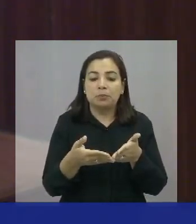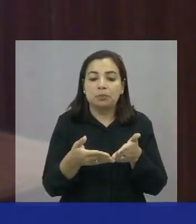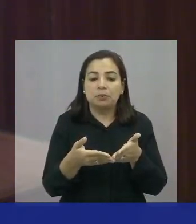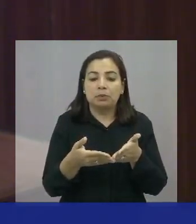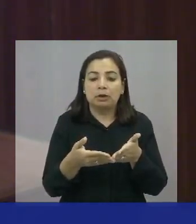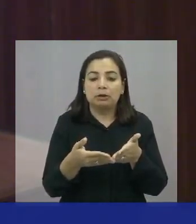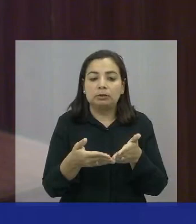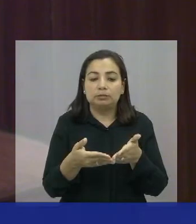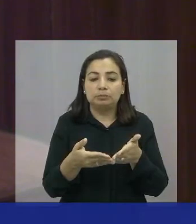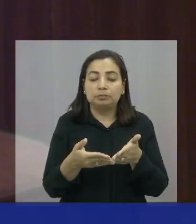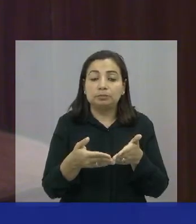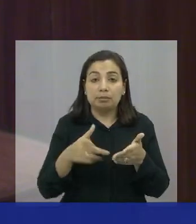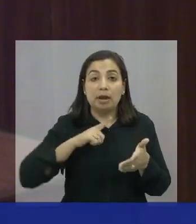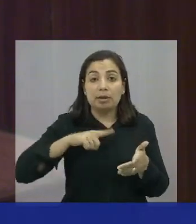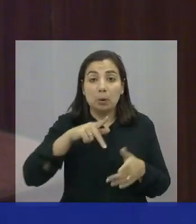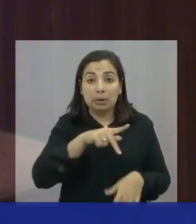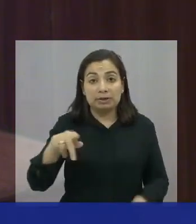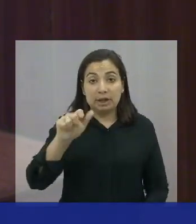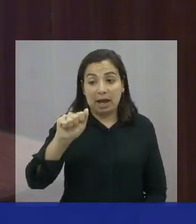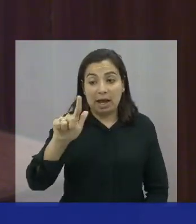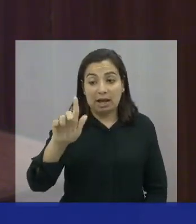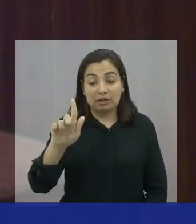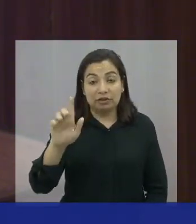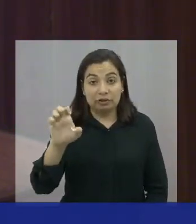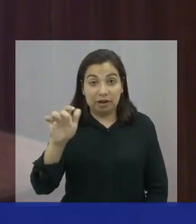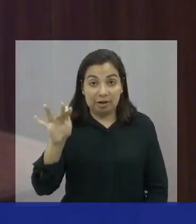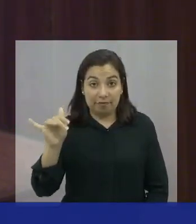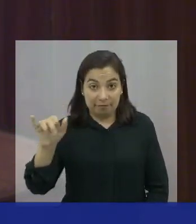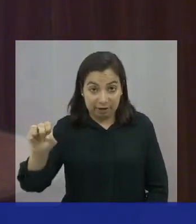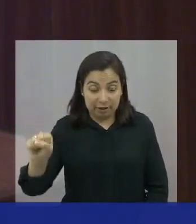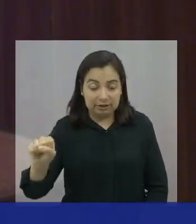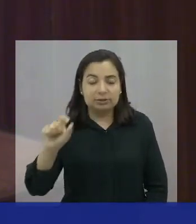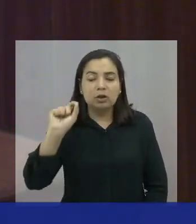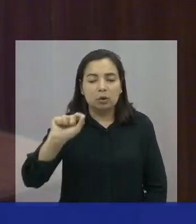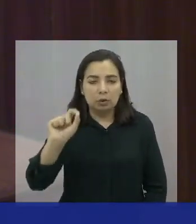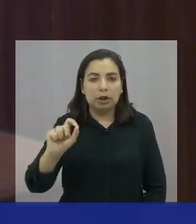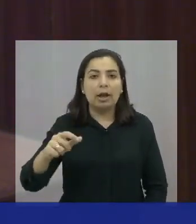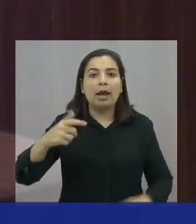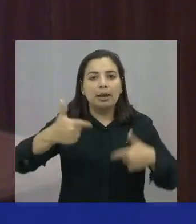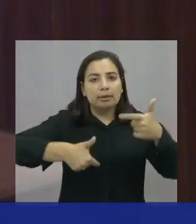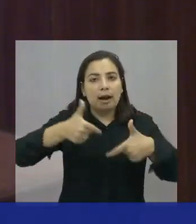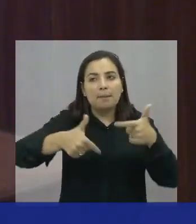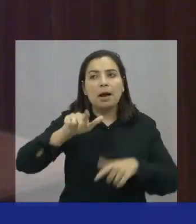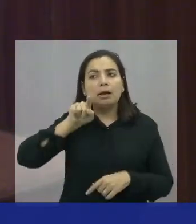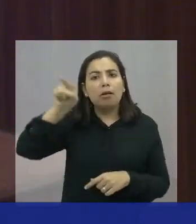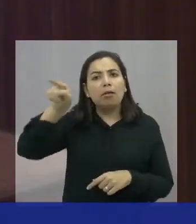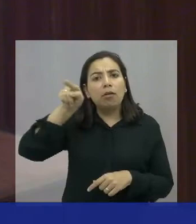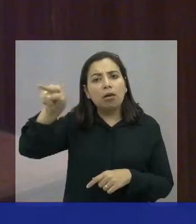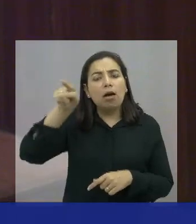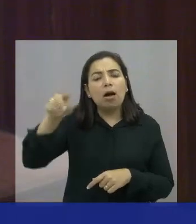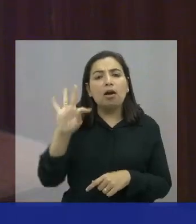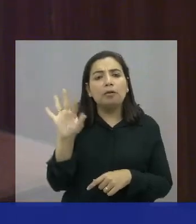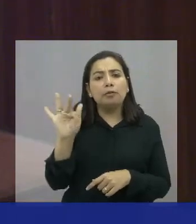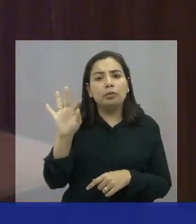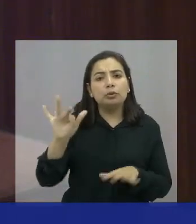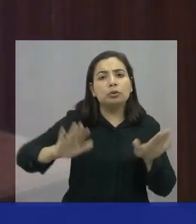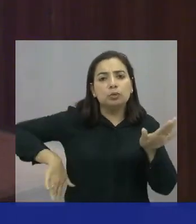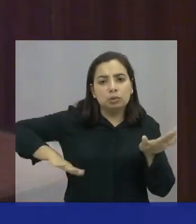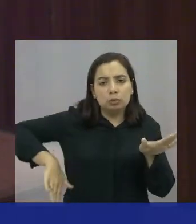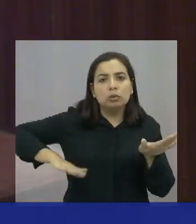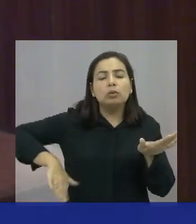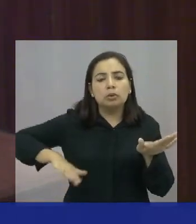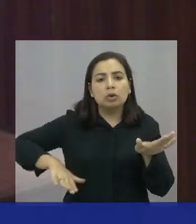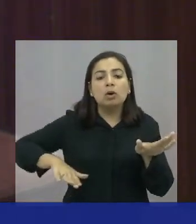ao superintendente da GFIS, para que nós fizéssemos um trabalho na Praia do Futuro, sem